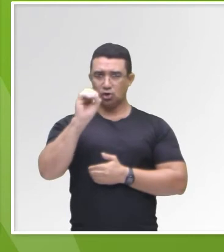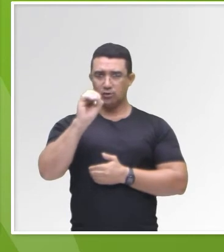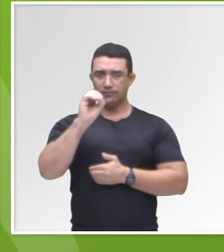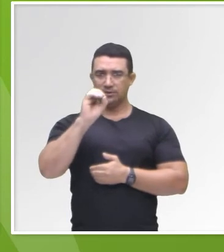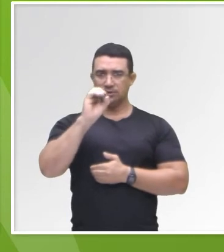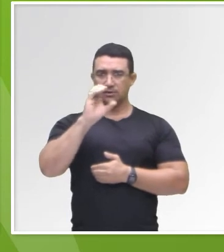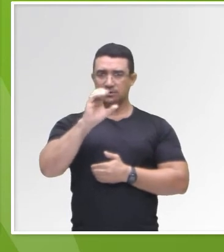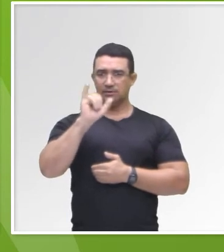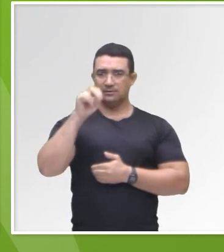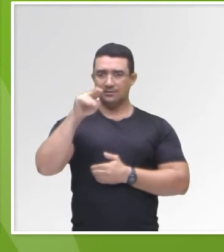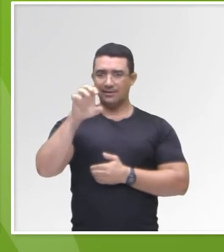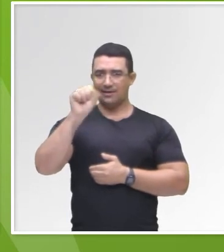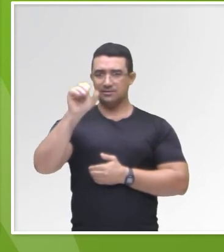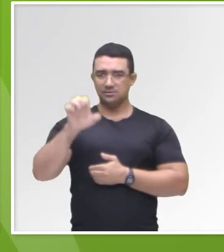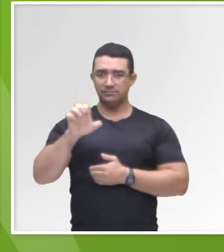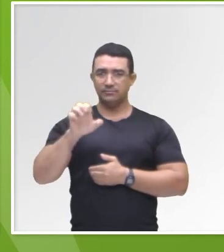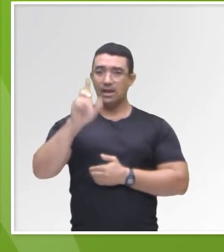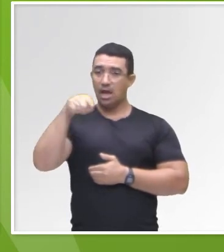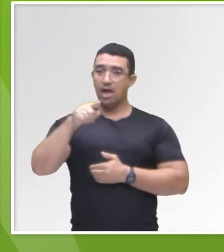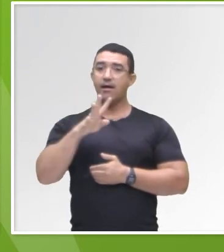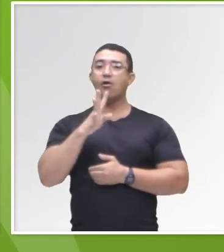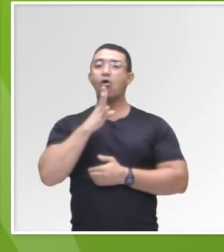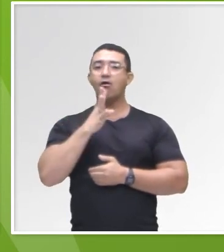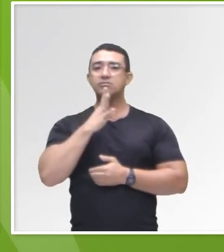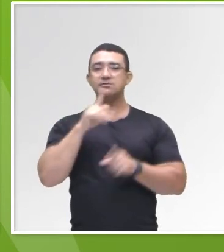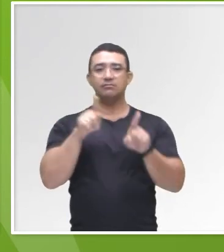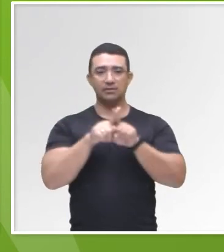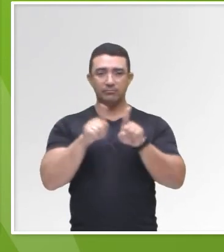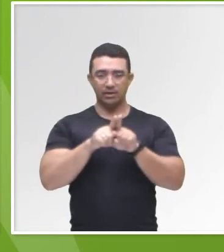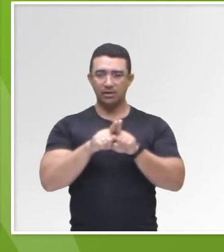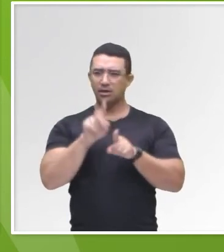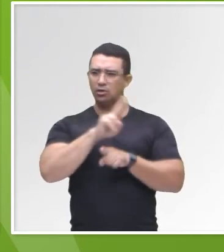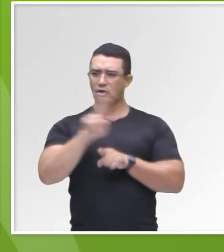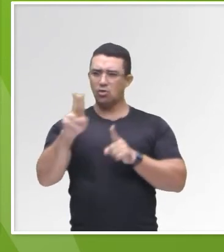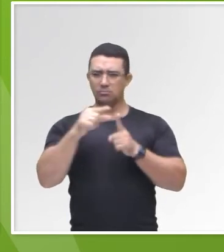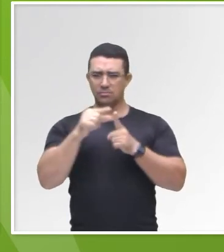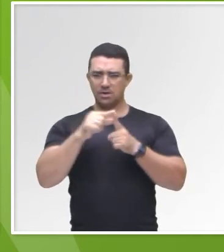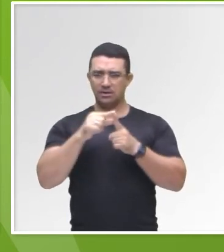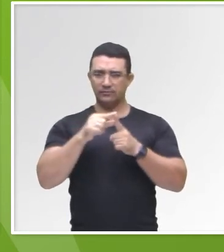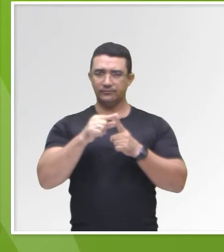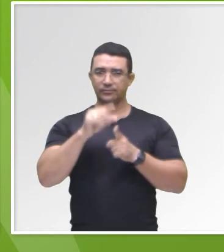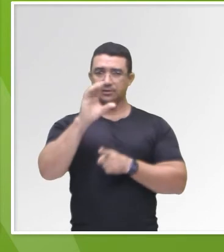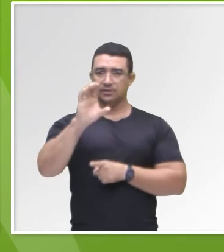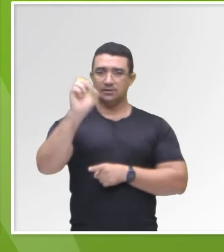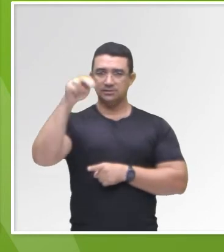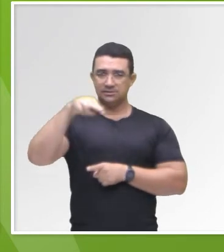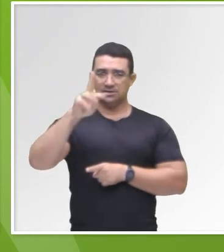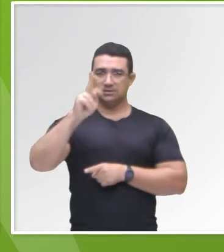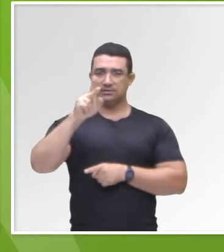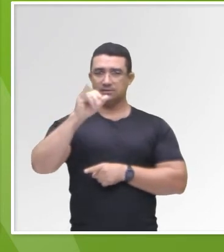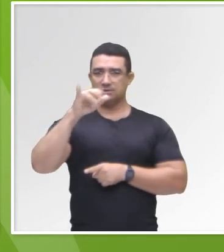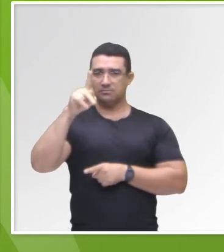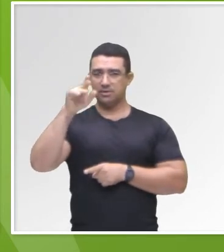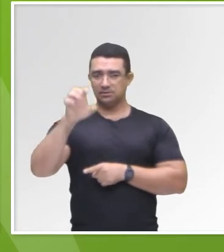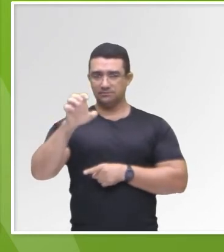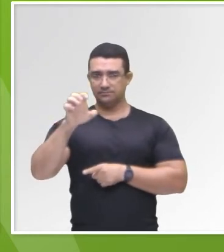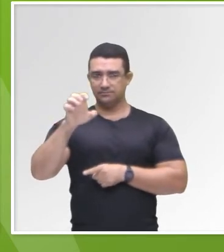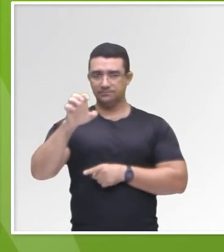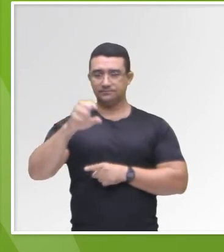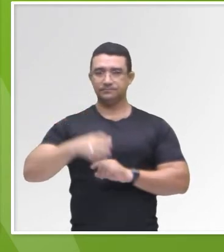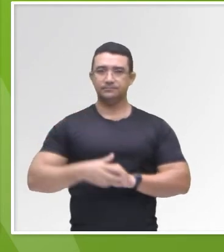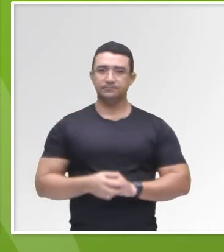como centrípeta, tá? Se vocês observarem alguma questão falando da